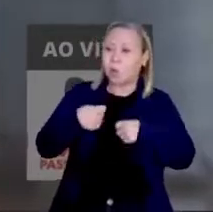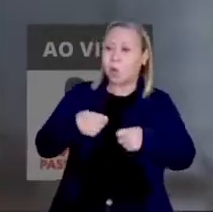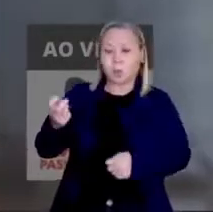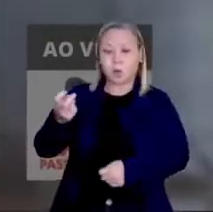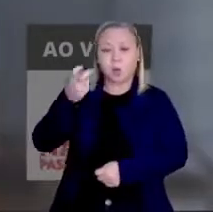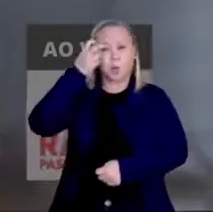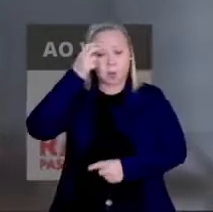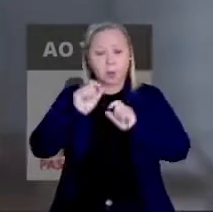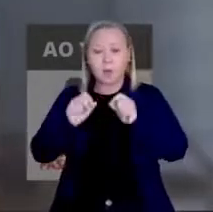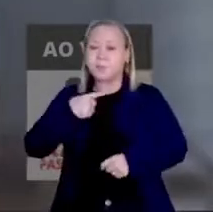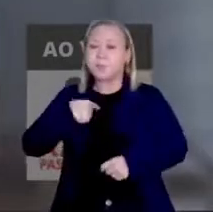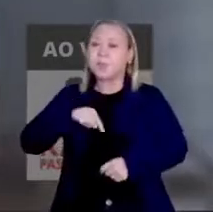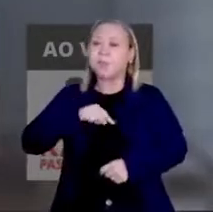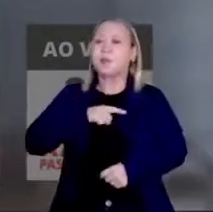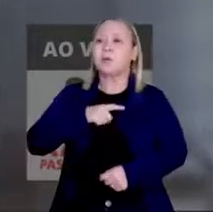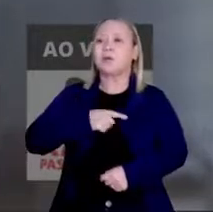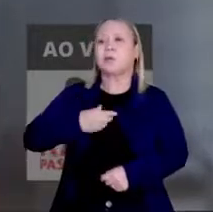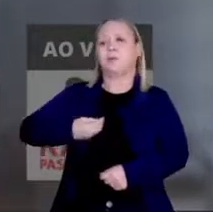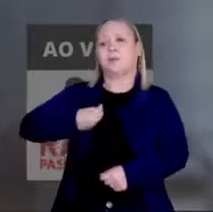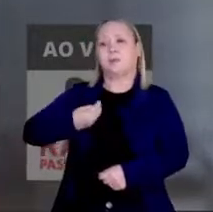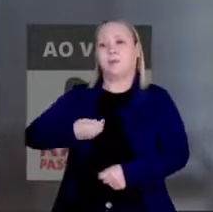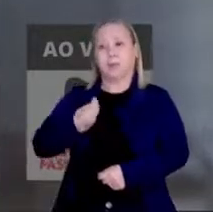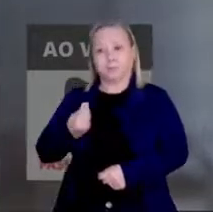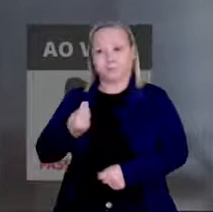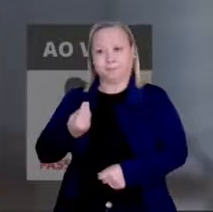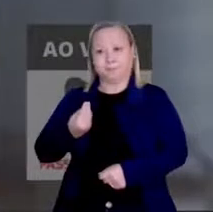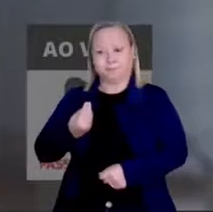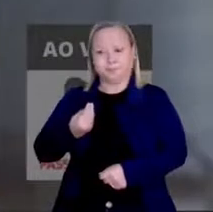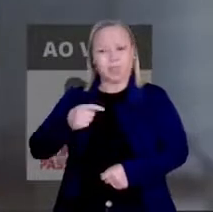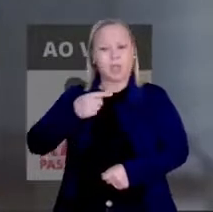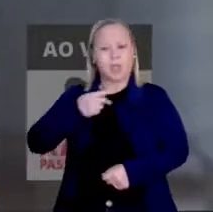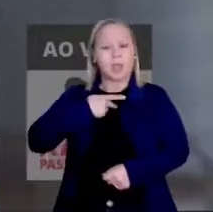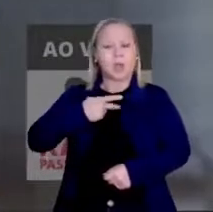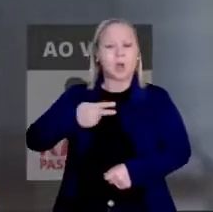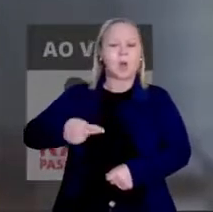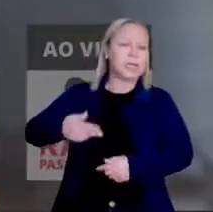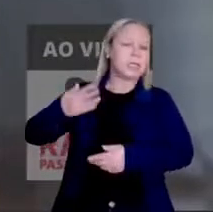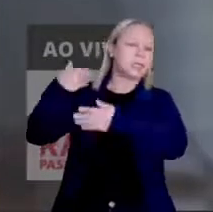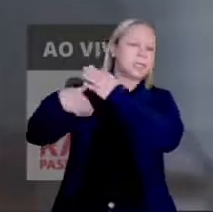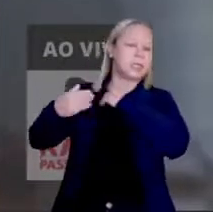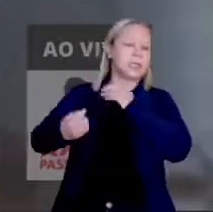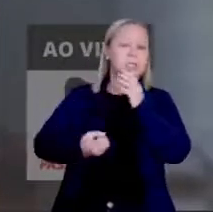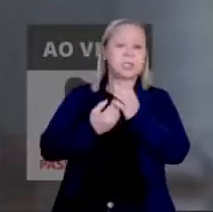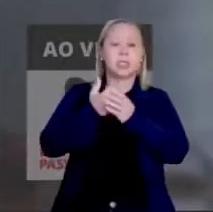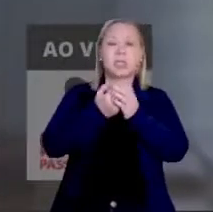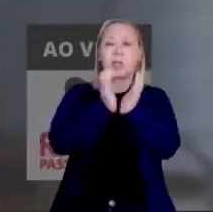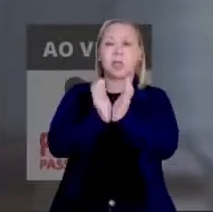o que é bom para o Brasil? O que é bom para o povo